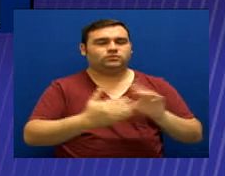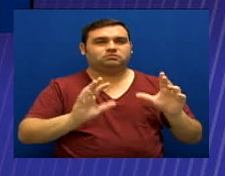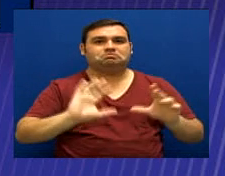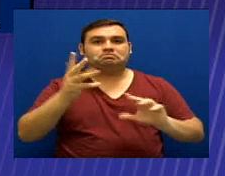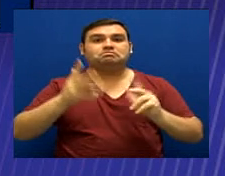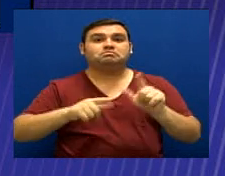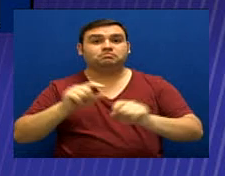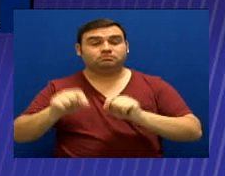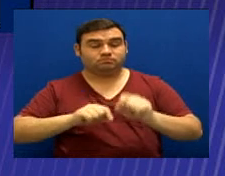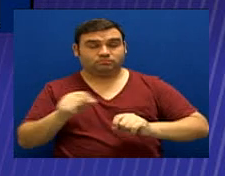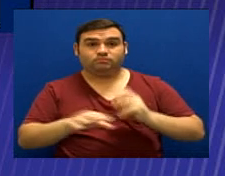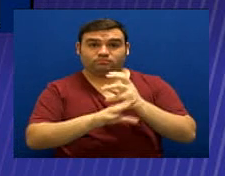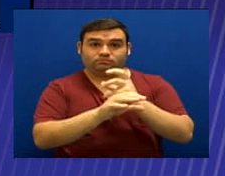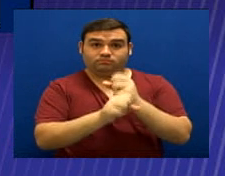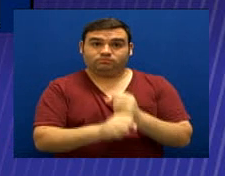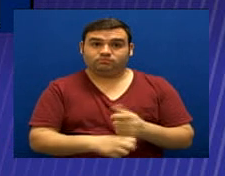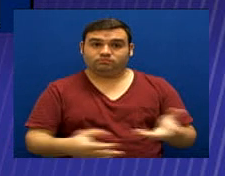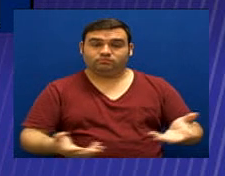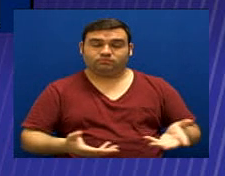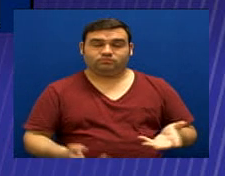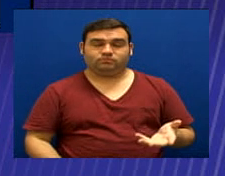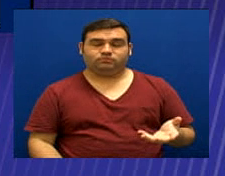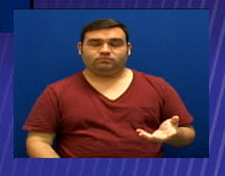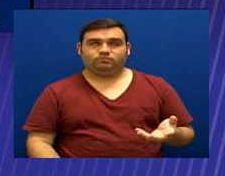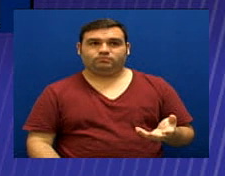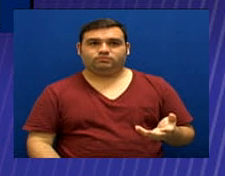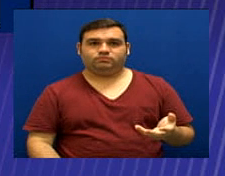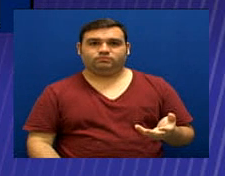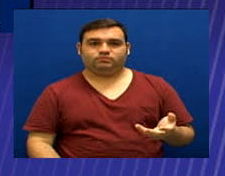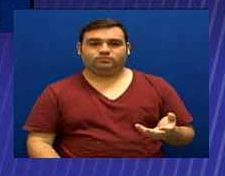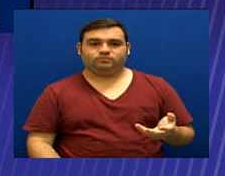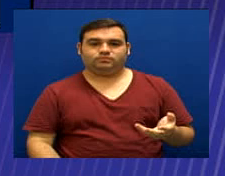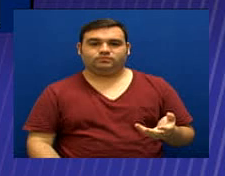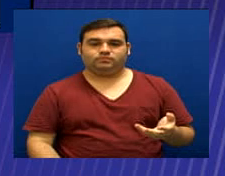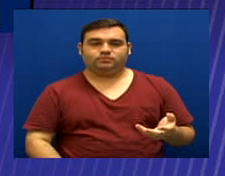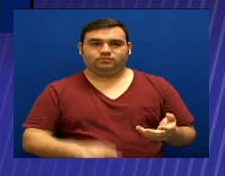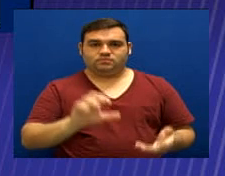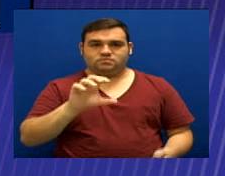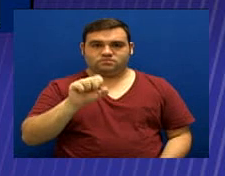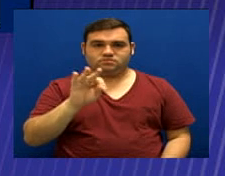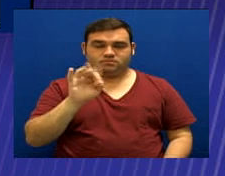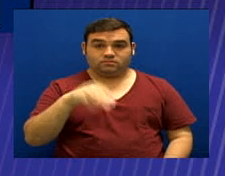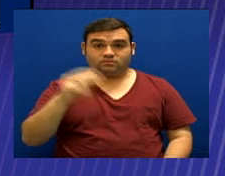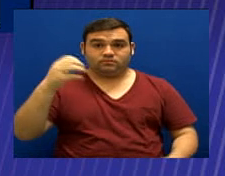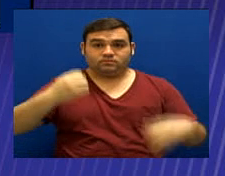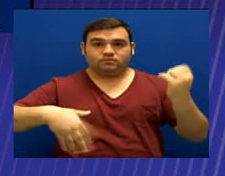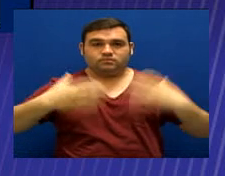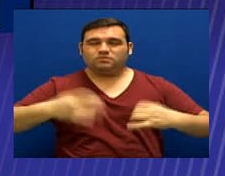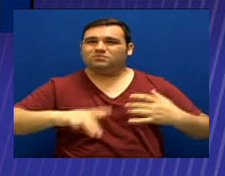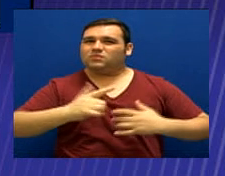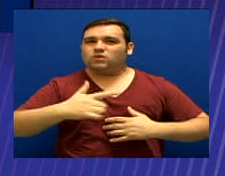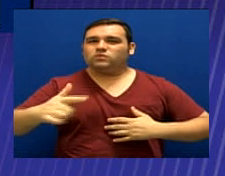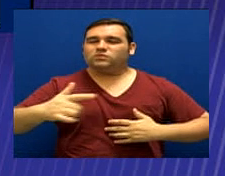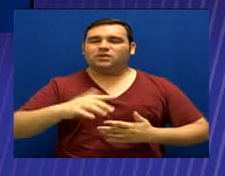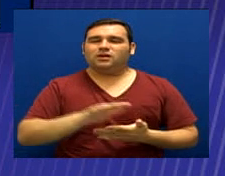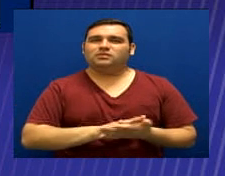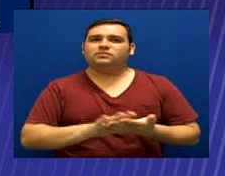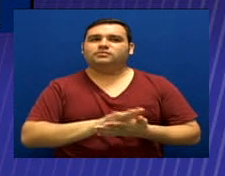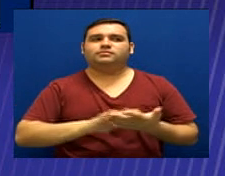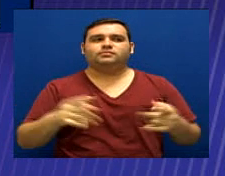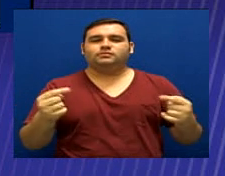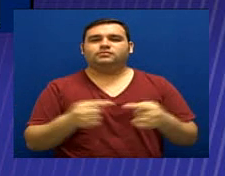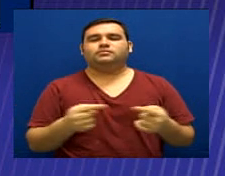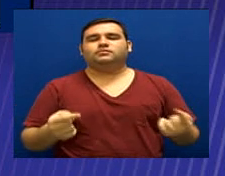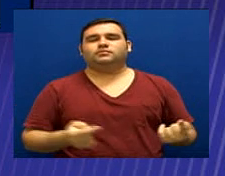esse cálculo pela própria isso é instrução do stn não entra na nessa nesse